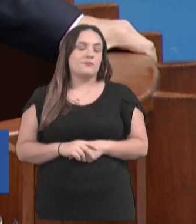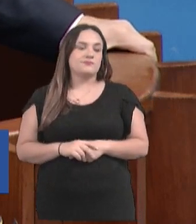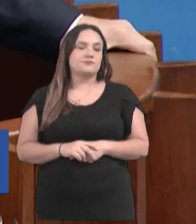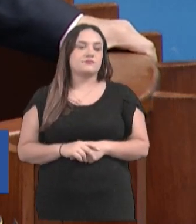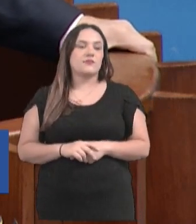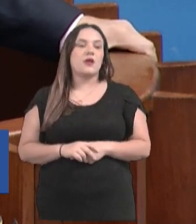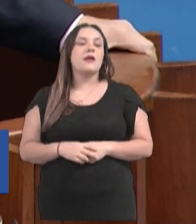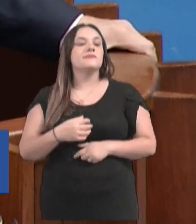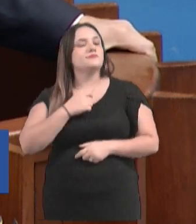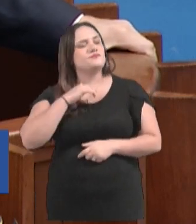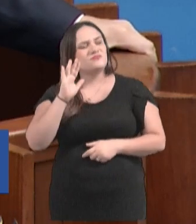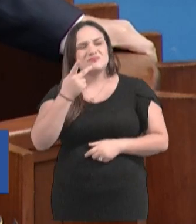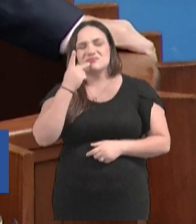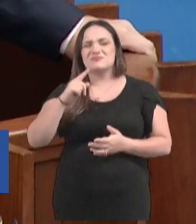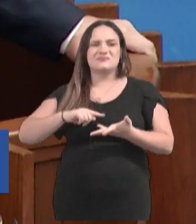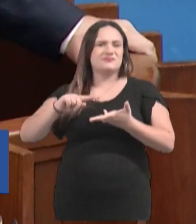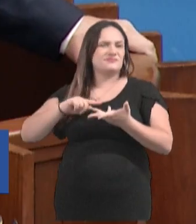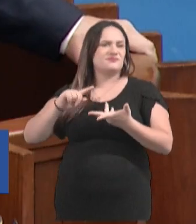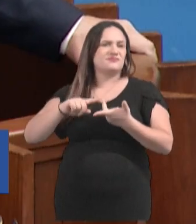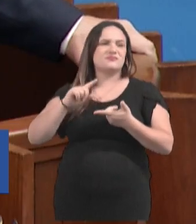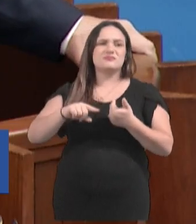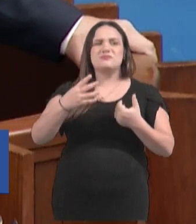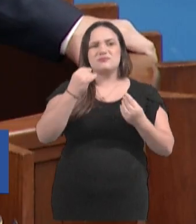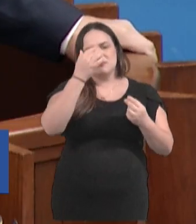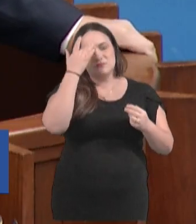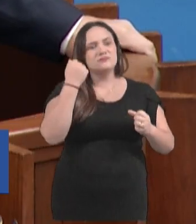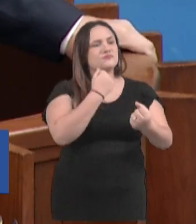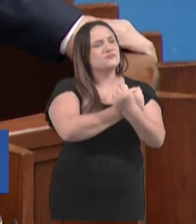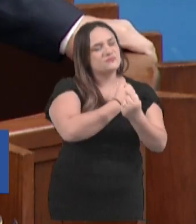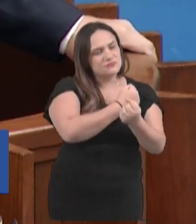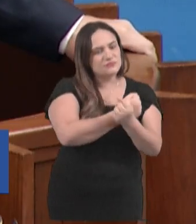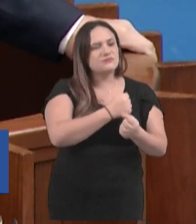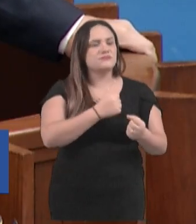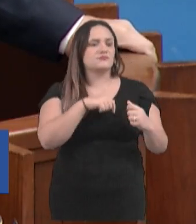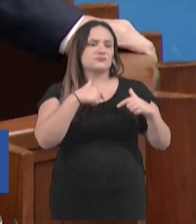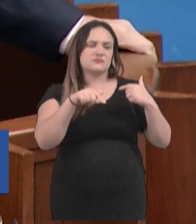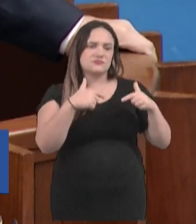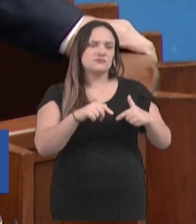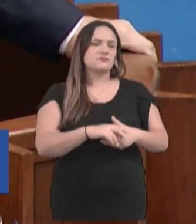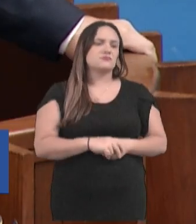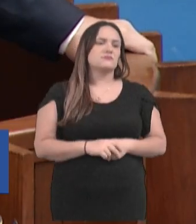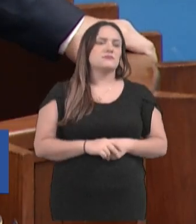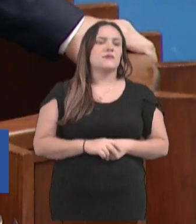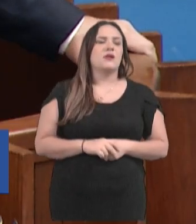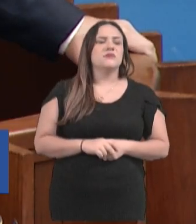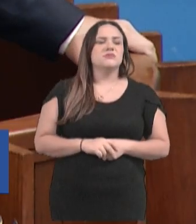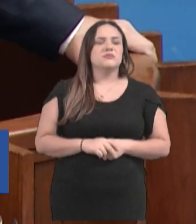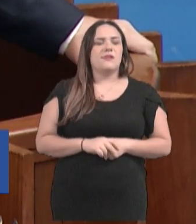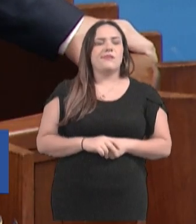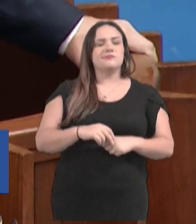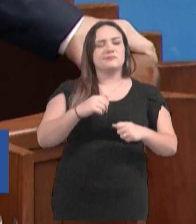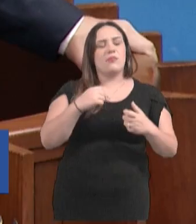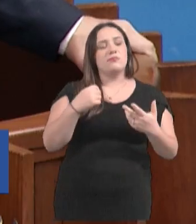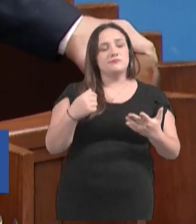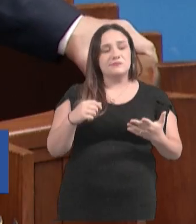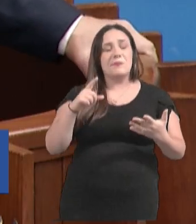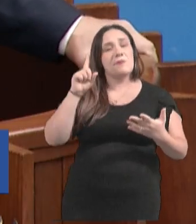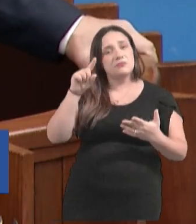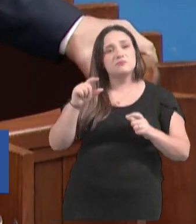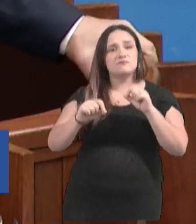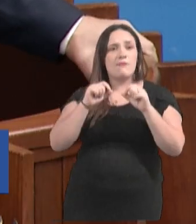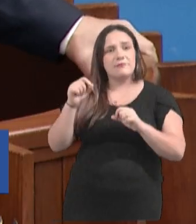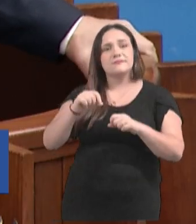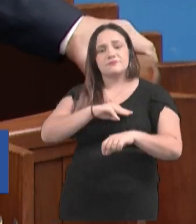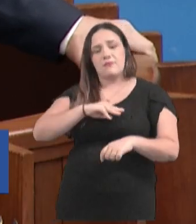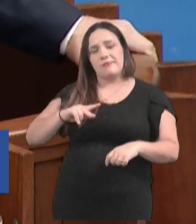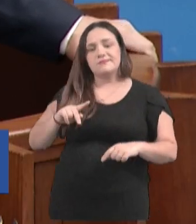aqui várias situações de libertação de trabalhadores em situação análoga à escravidão. O Ministério Público